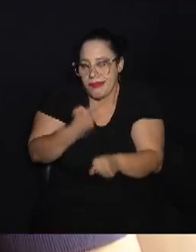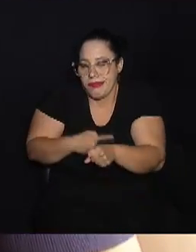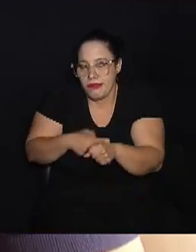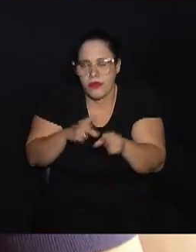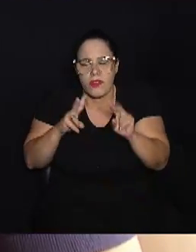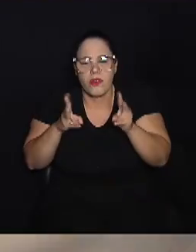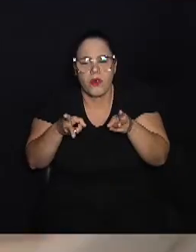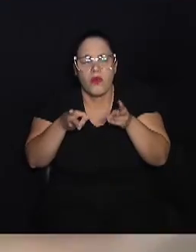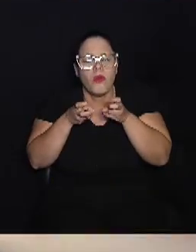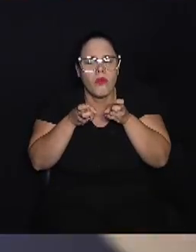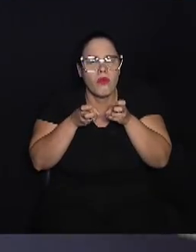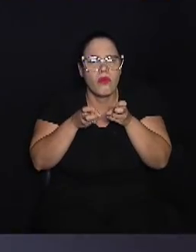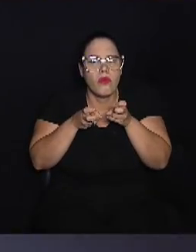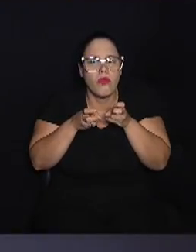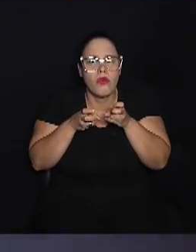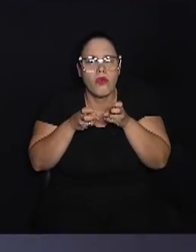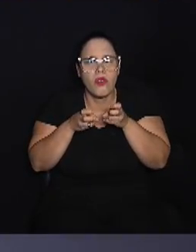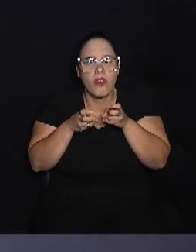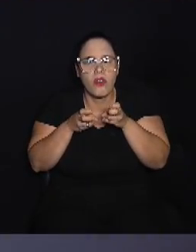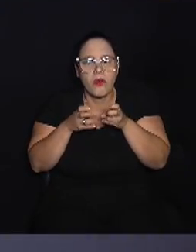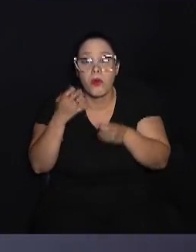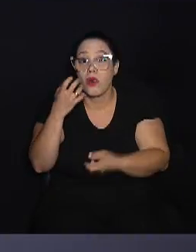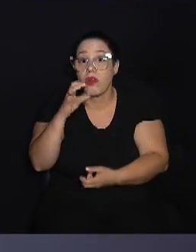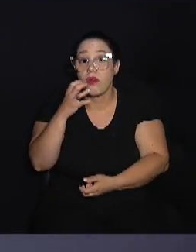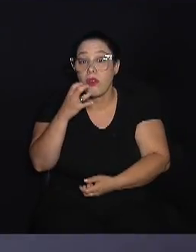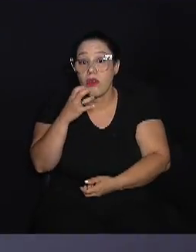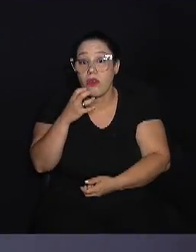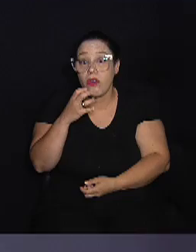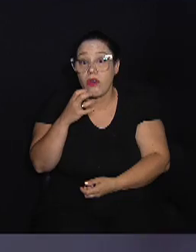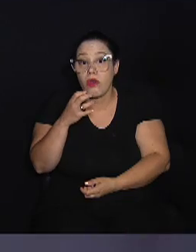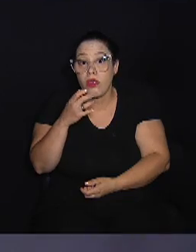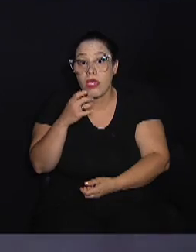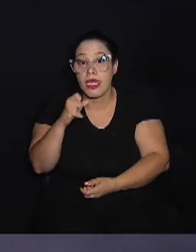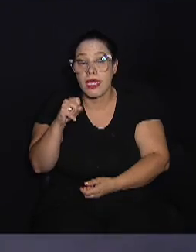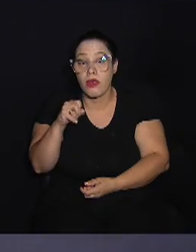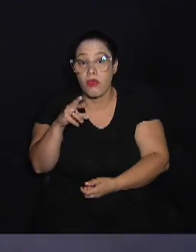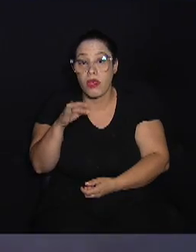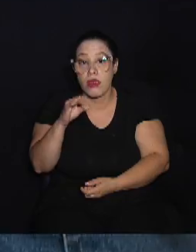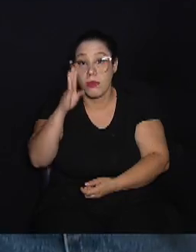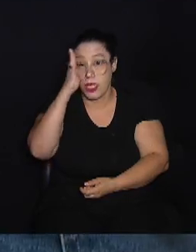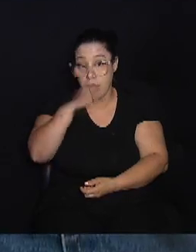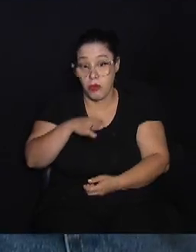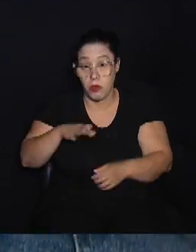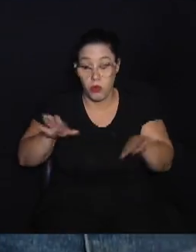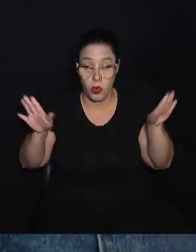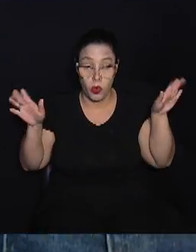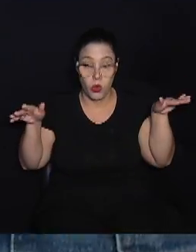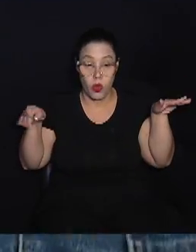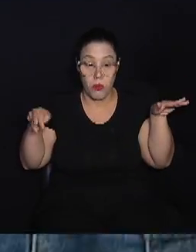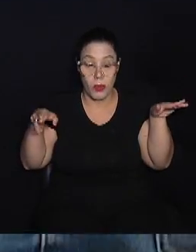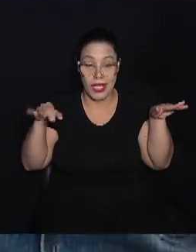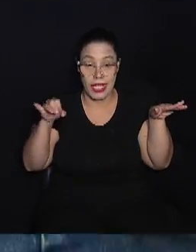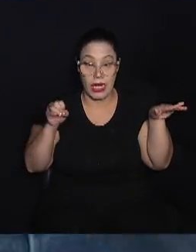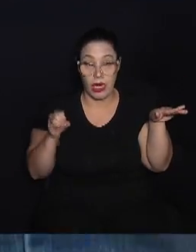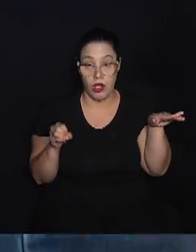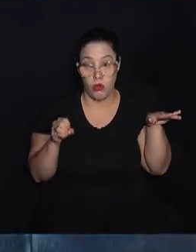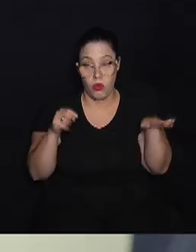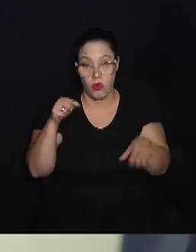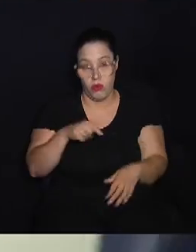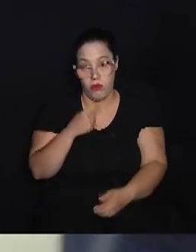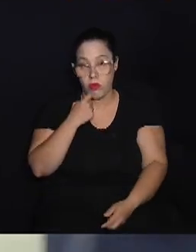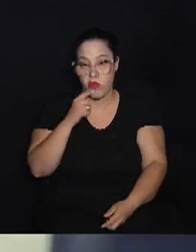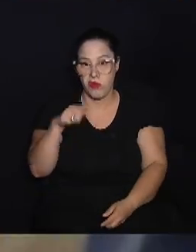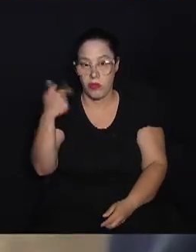a transmissão da raiva para os cães e gatos através dos animais silvestres, principalmente morcegos. E aqui em Campinas, assim como em